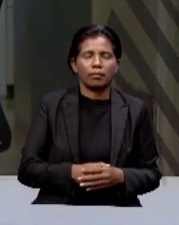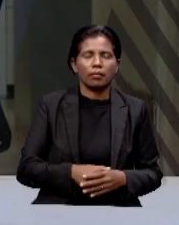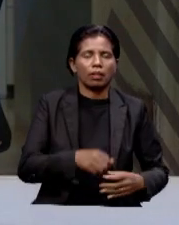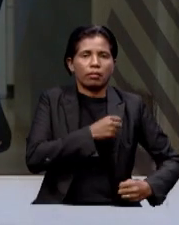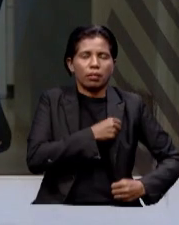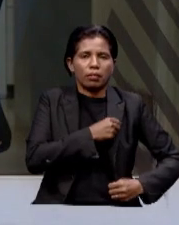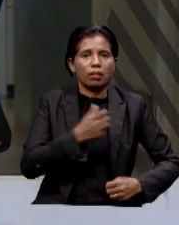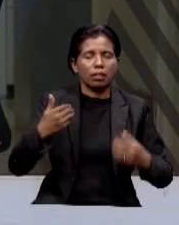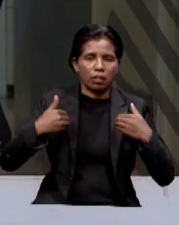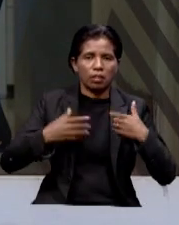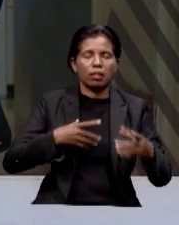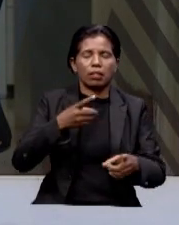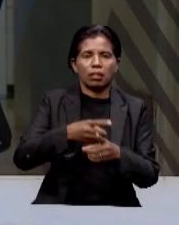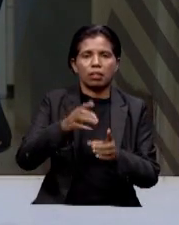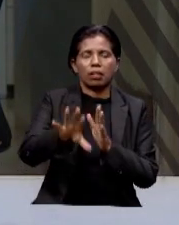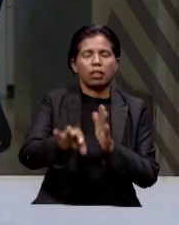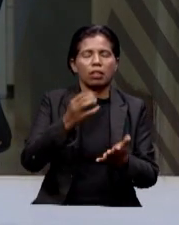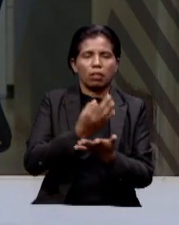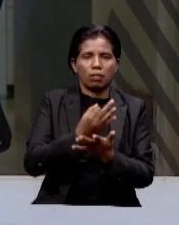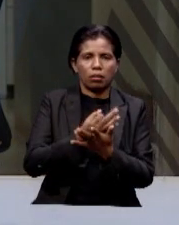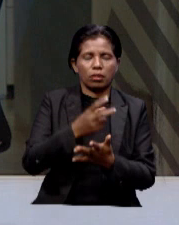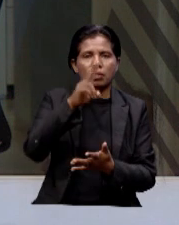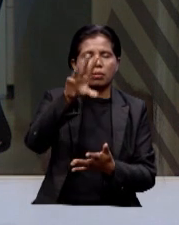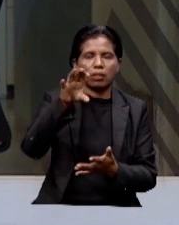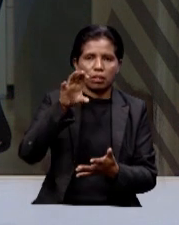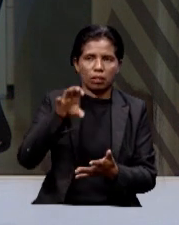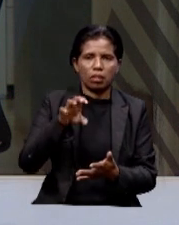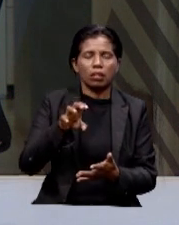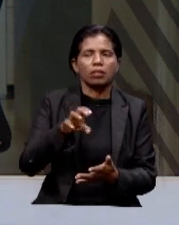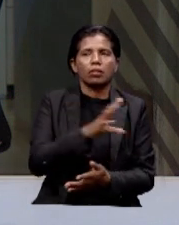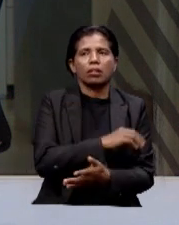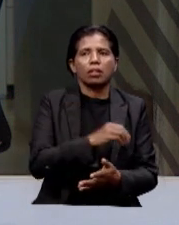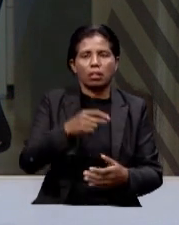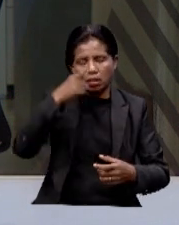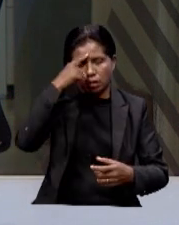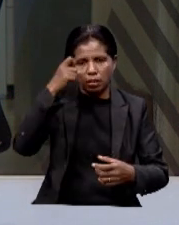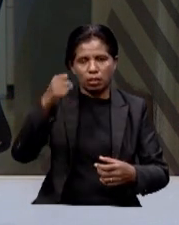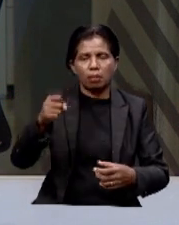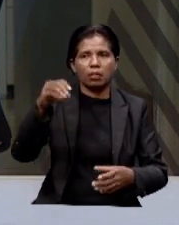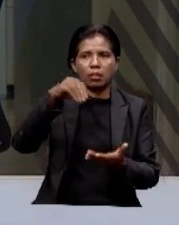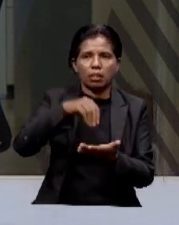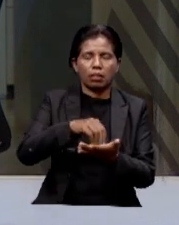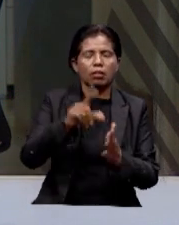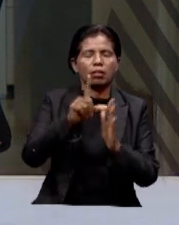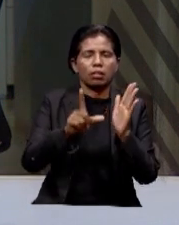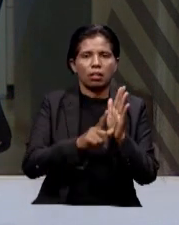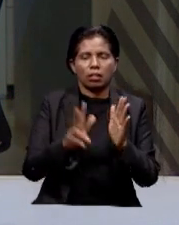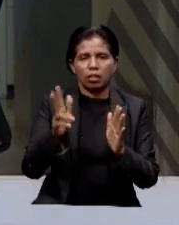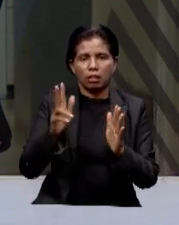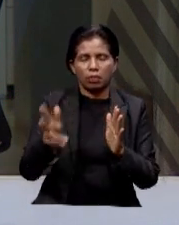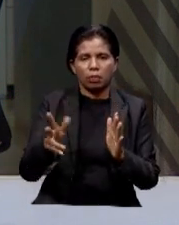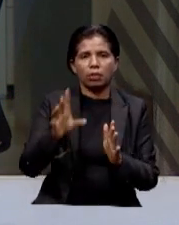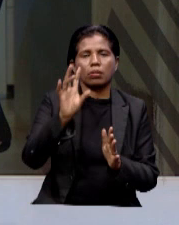FFDTLI ia direito hetan subsídio fin do ano dólar americano atus rua, tamba de fin ia lei número tolu nulu resing